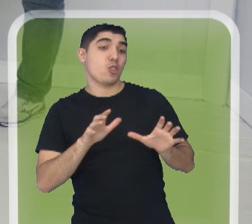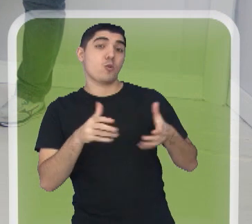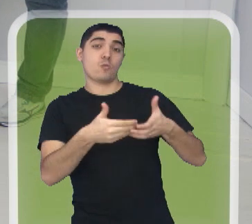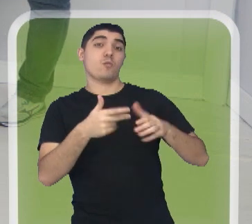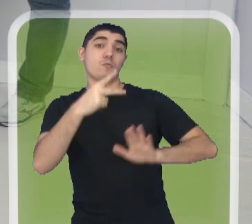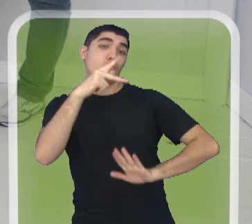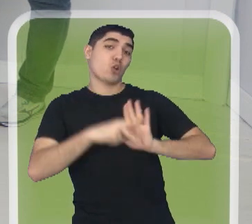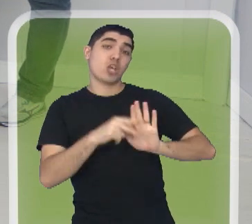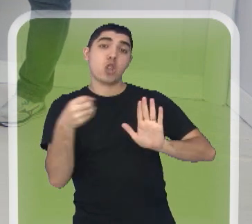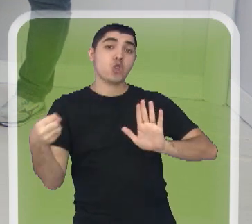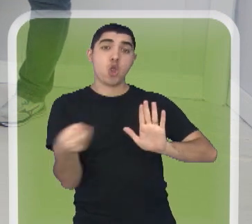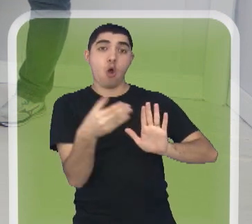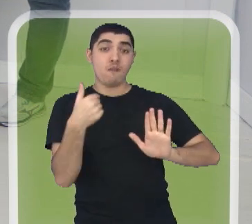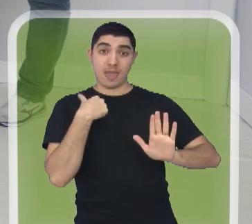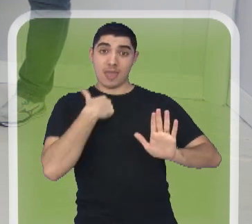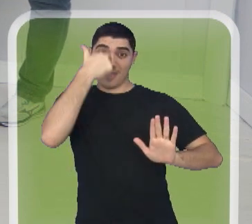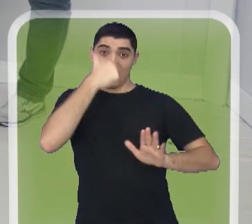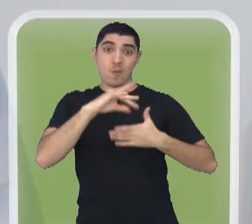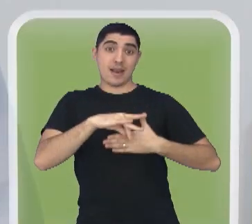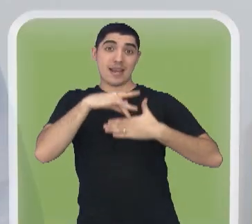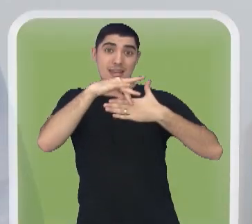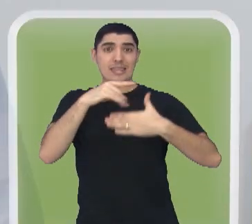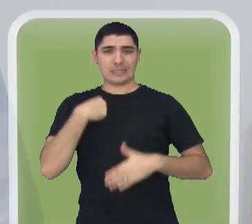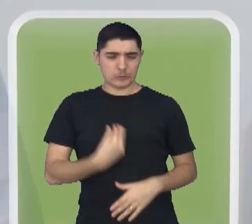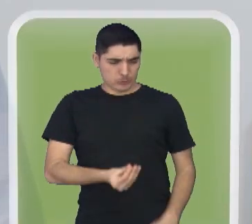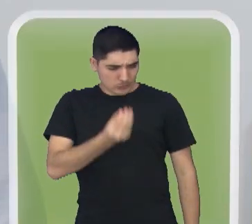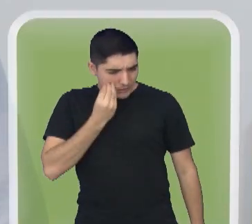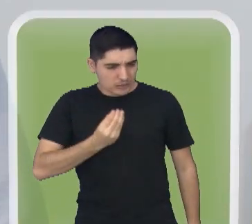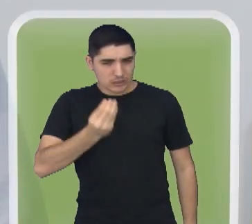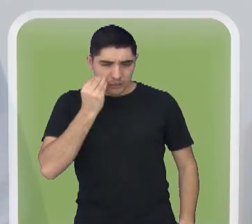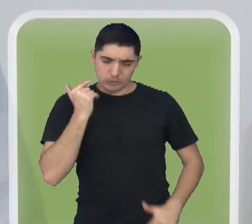novo, tentando dar seu melhor.